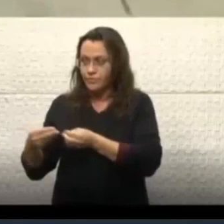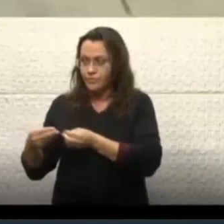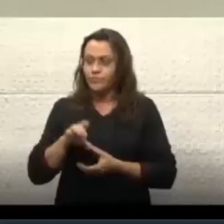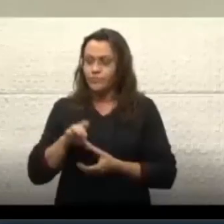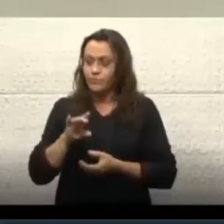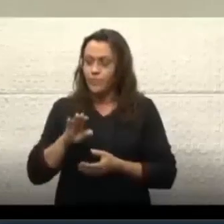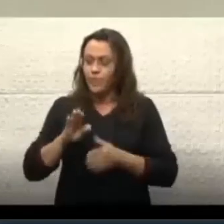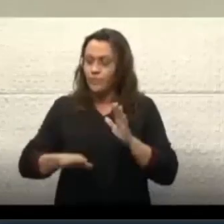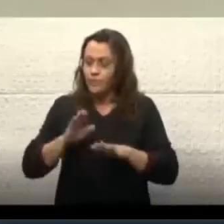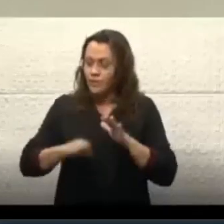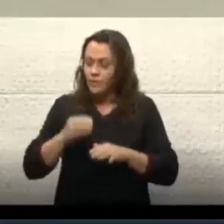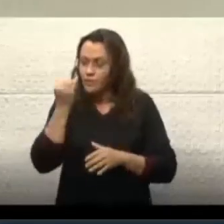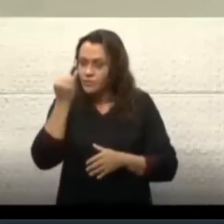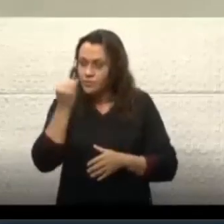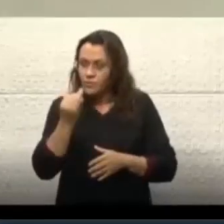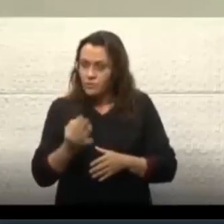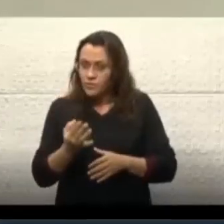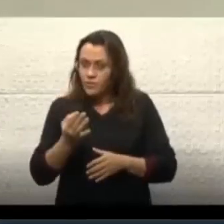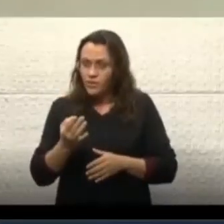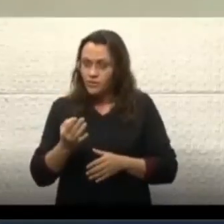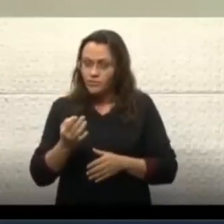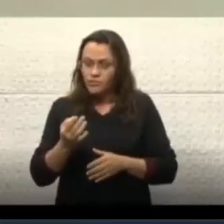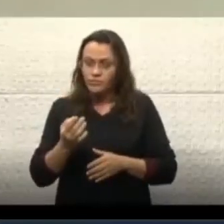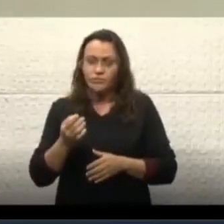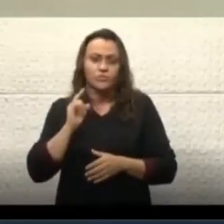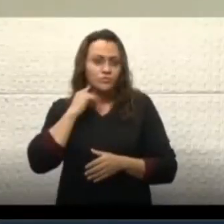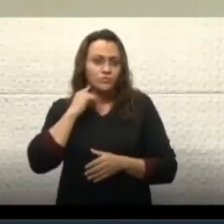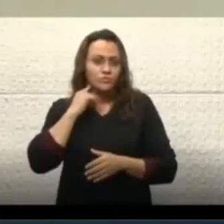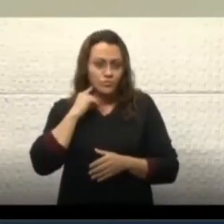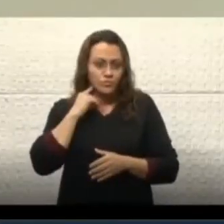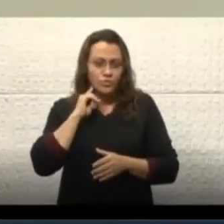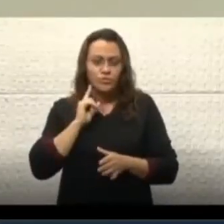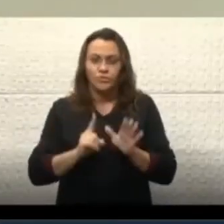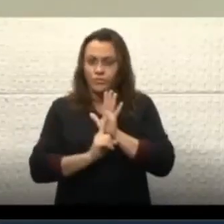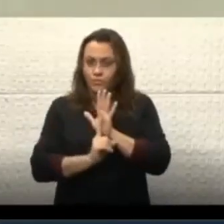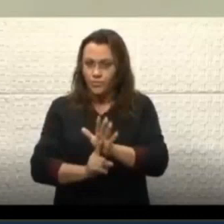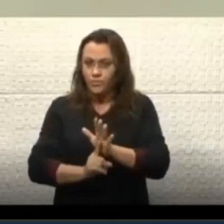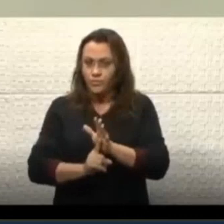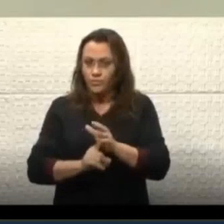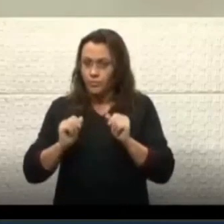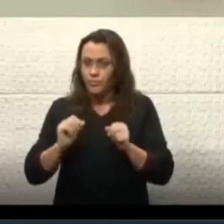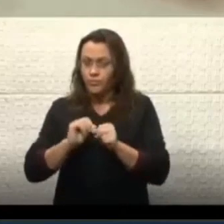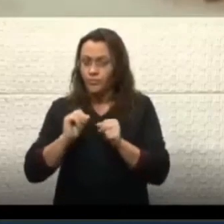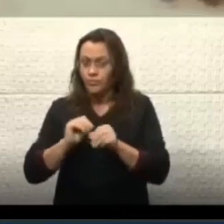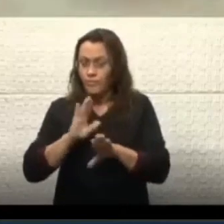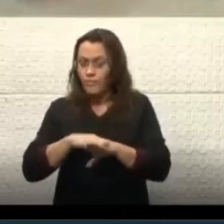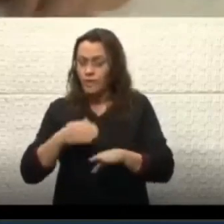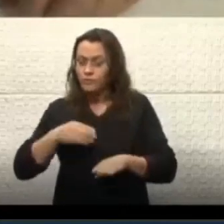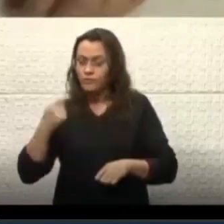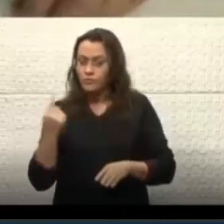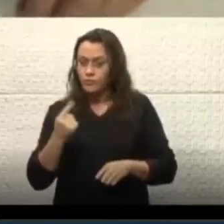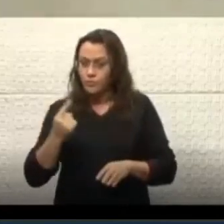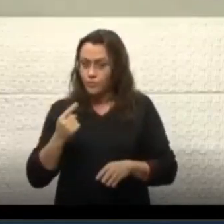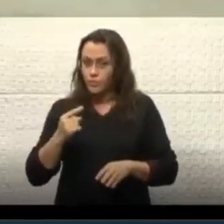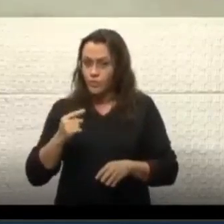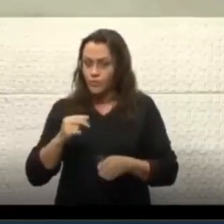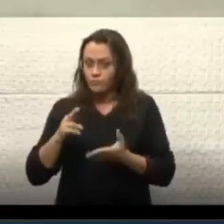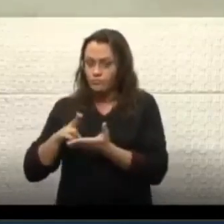Claro, dependendo da quantidade de amostras que você identifica, pode fazer mais de uma lâmina.